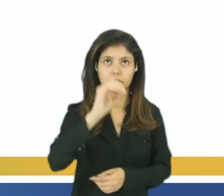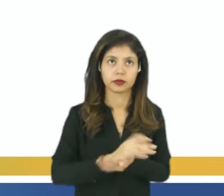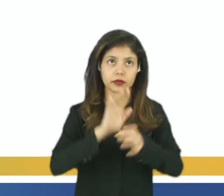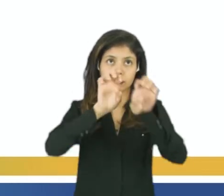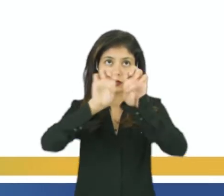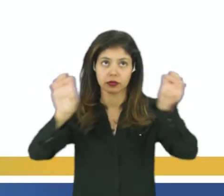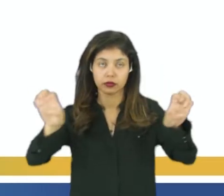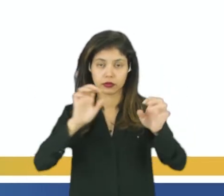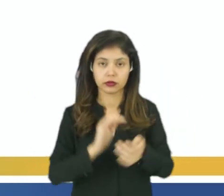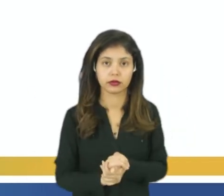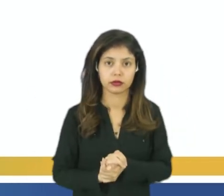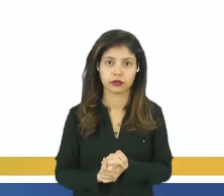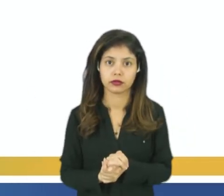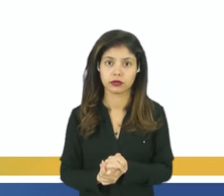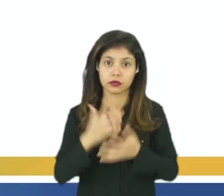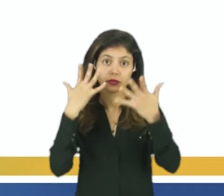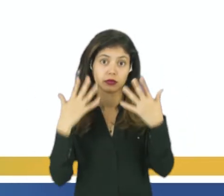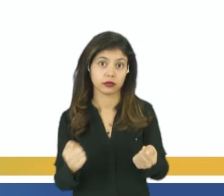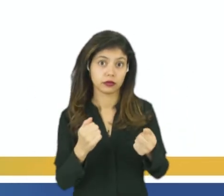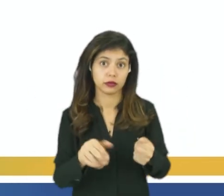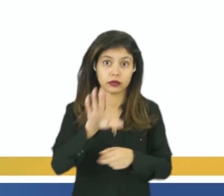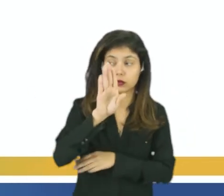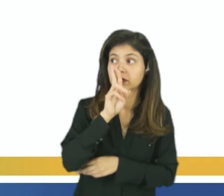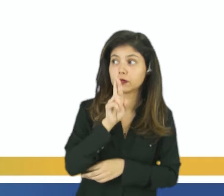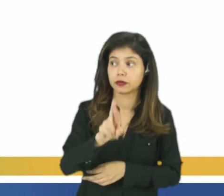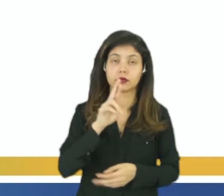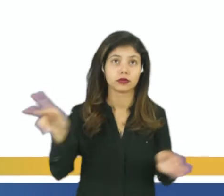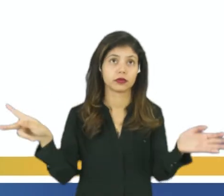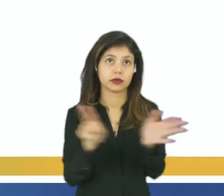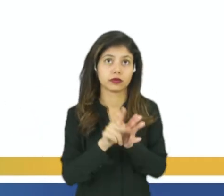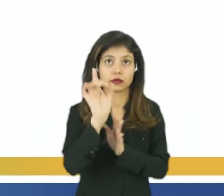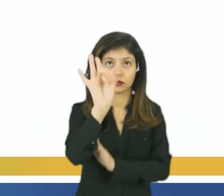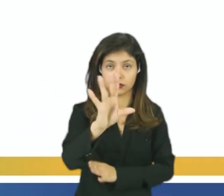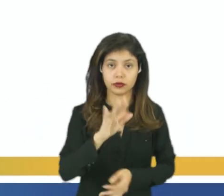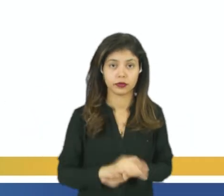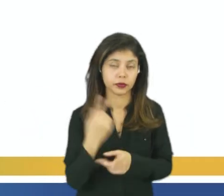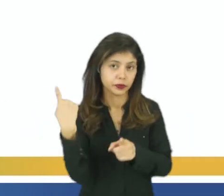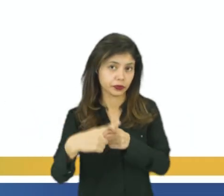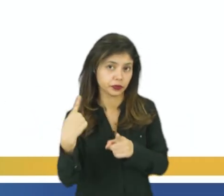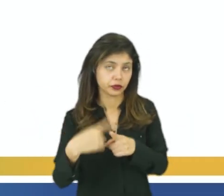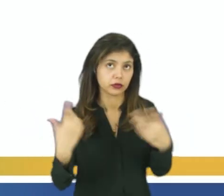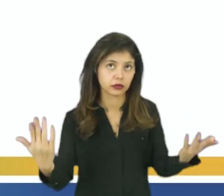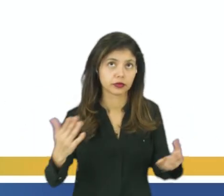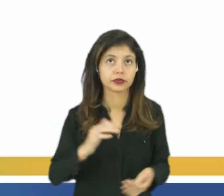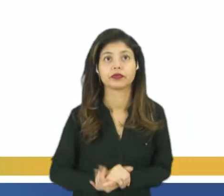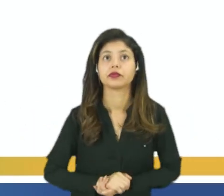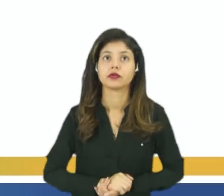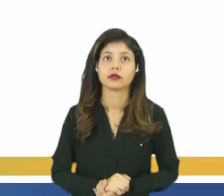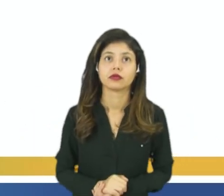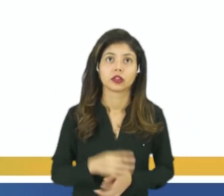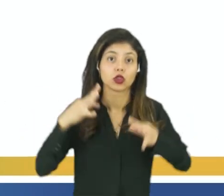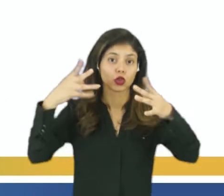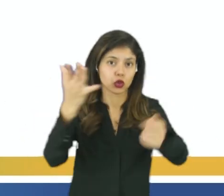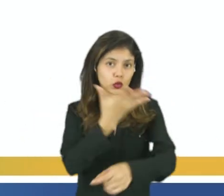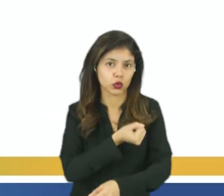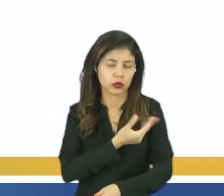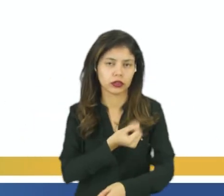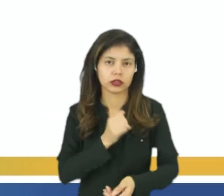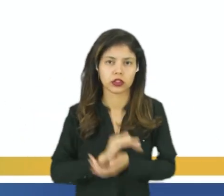equação não admite solução. Por quê? Nós sabemos que todo